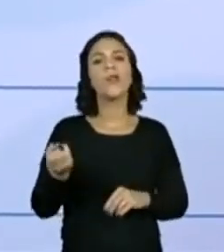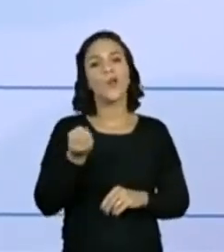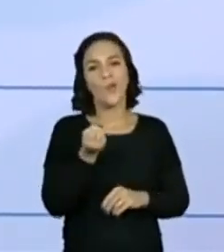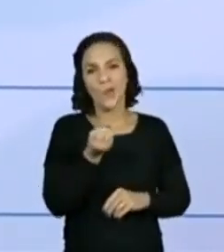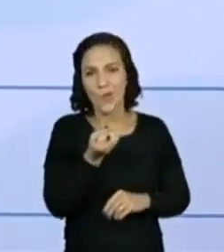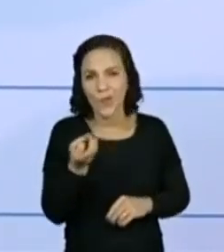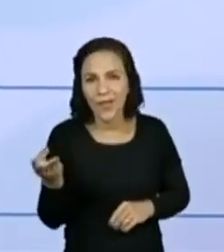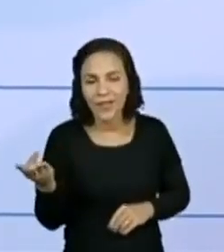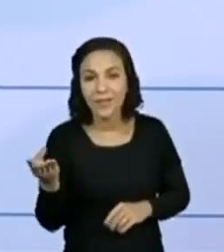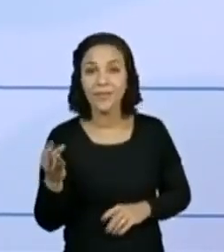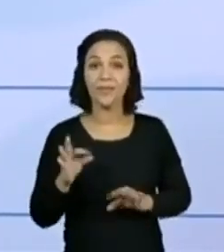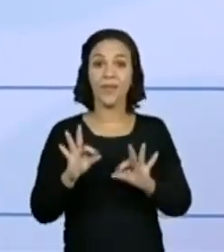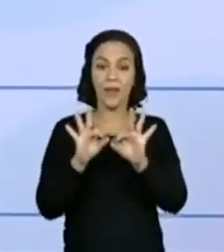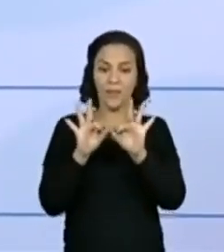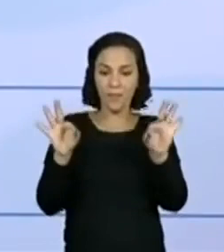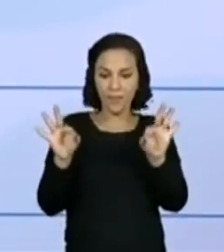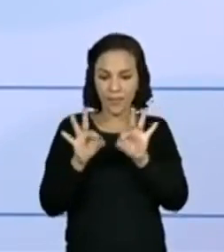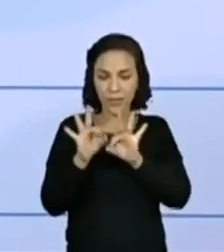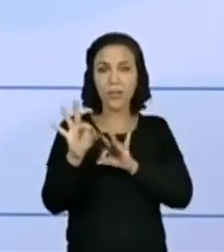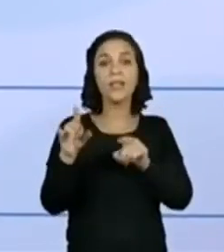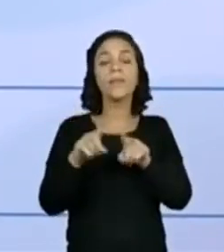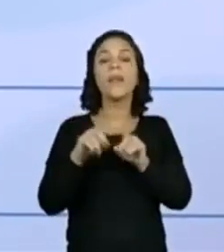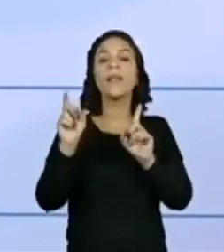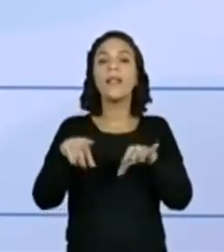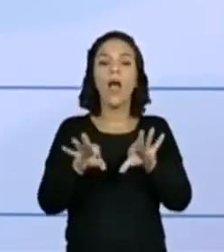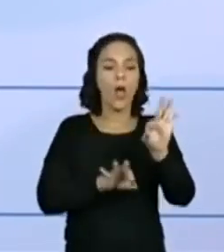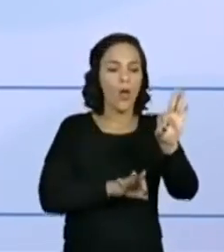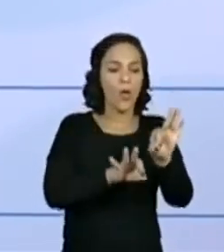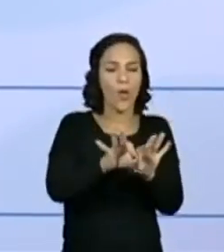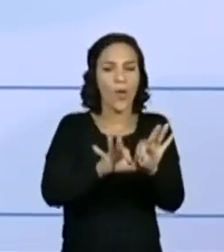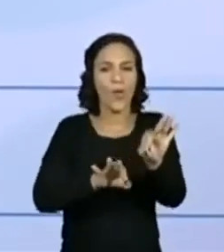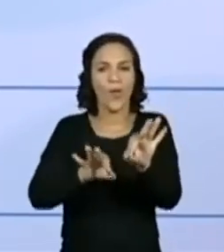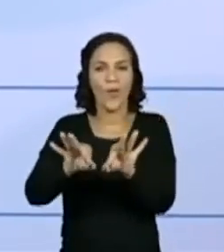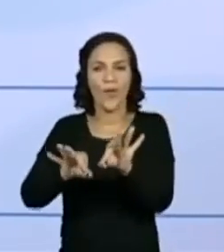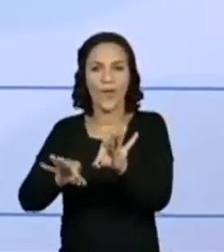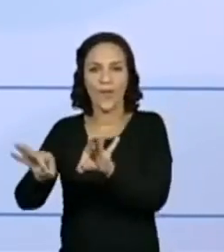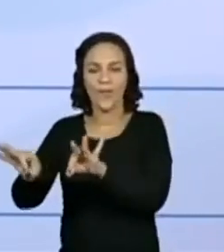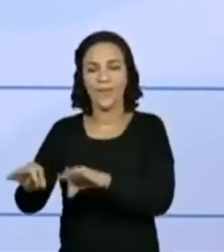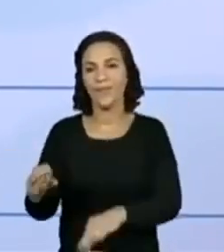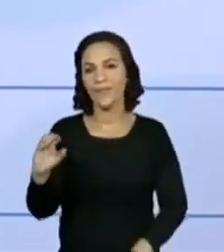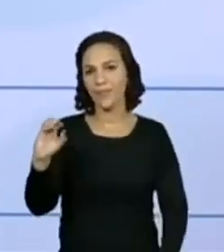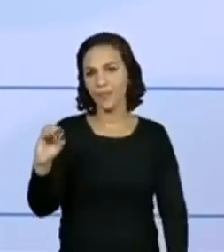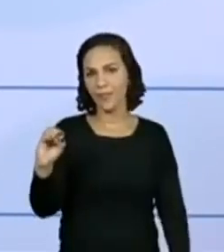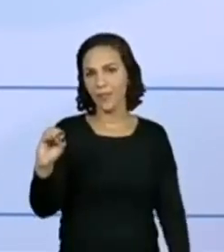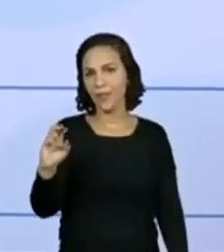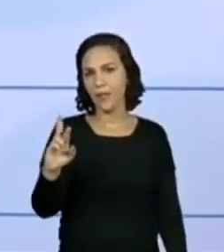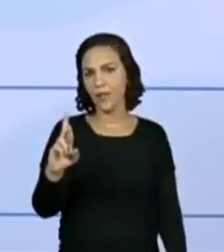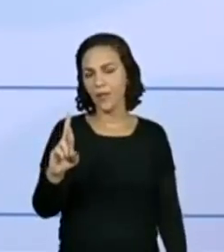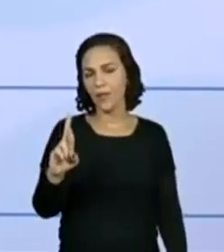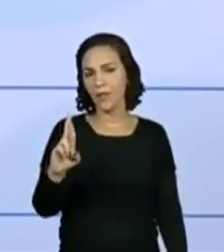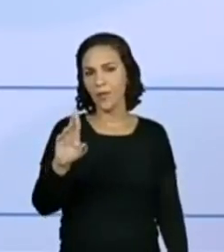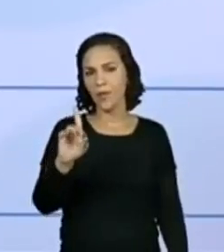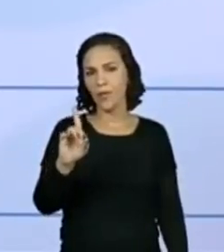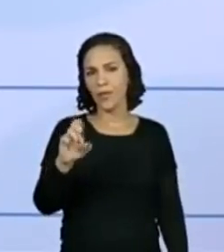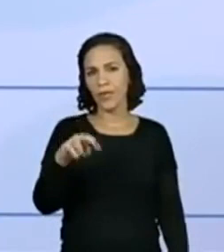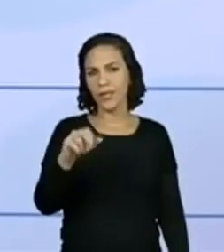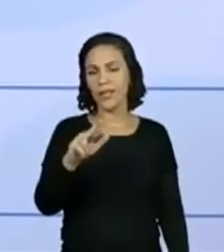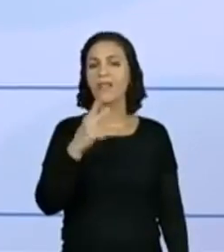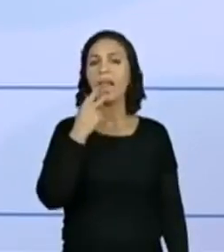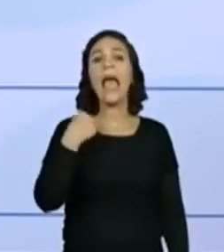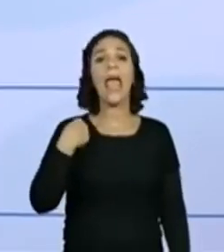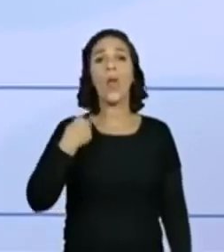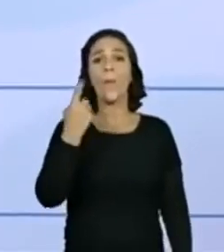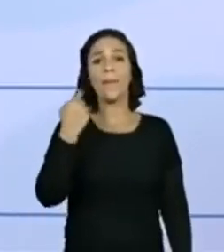medir, nós podemos também ordenar. Quando Quem é o primeiro eu falo da assim, eu fila? quero ser o primeiro da